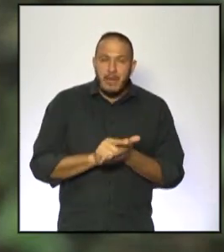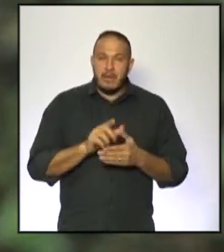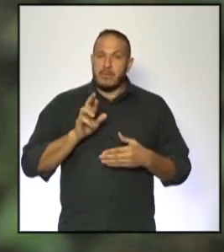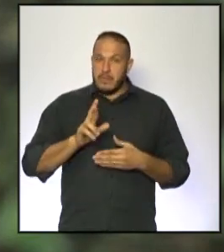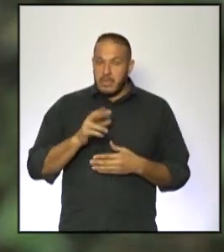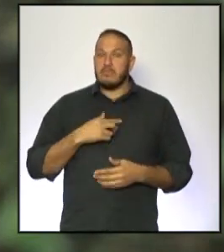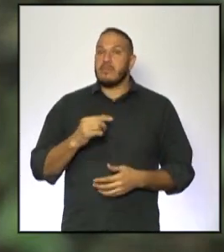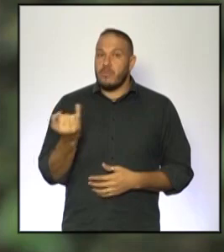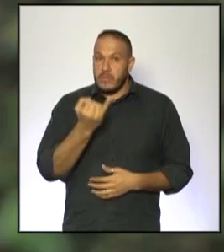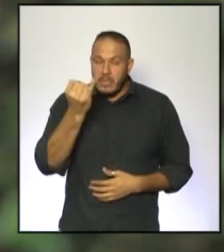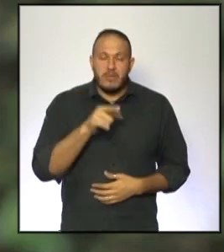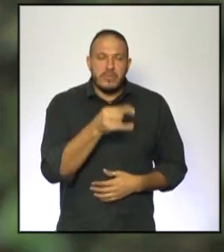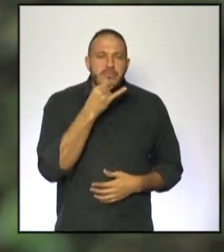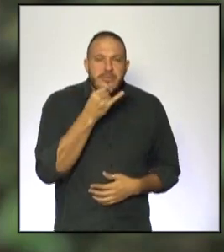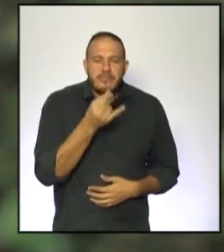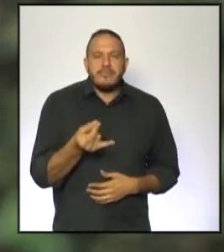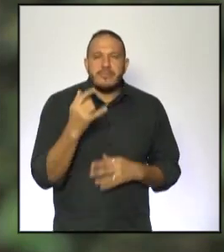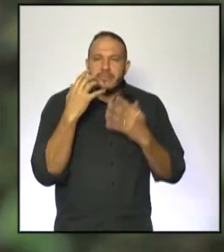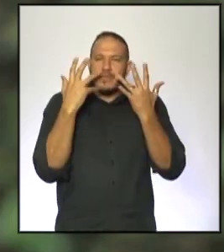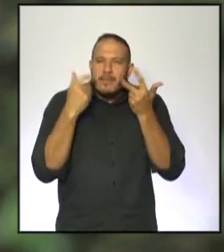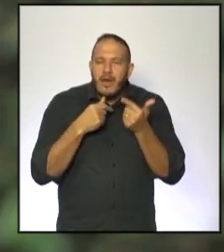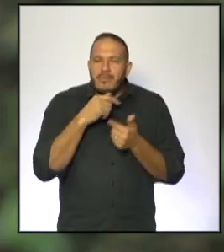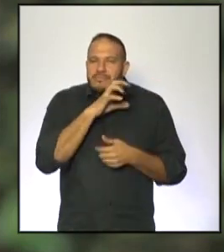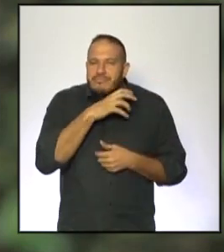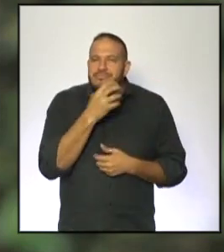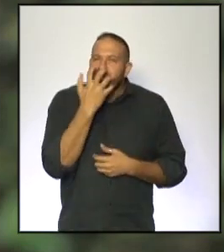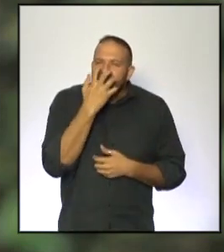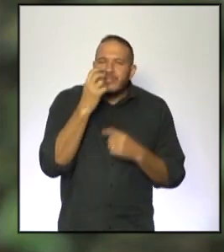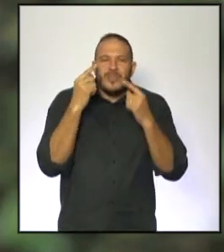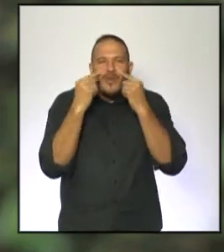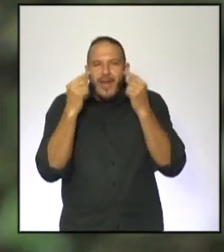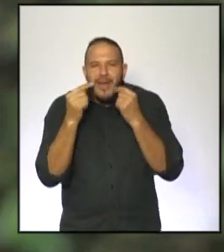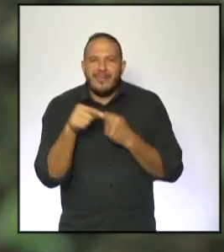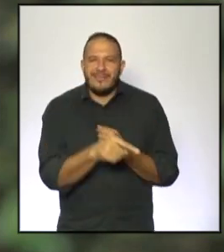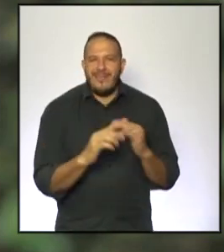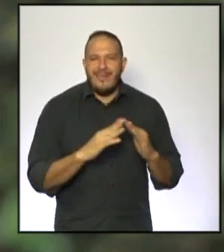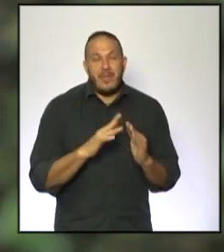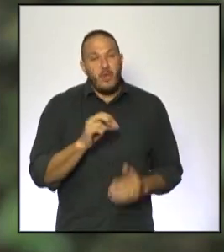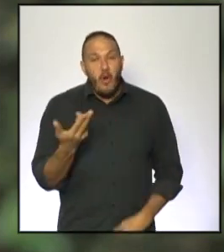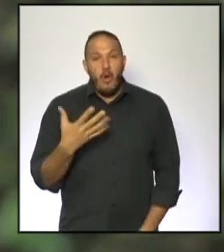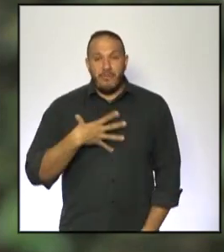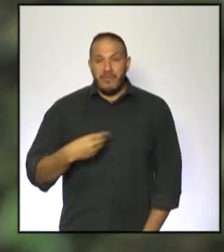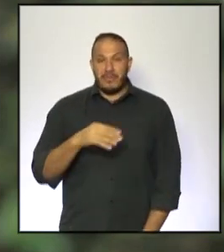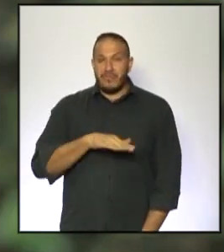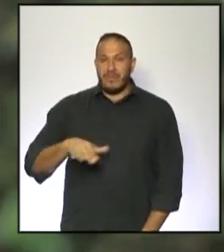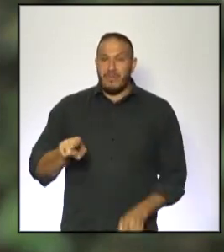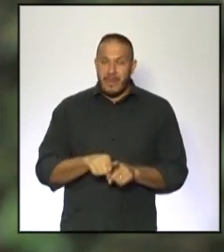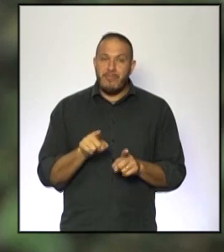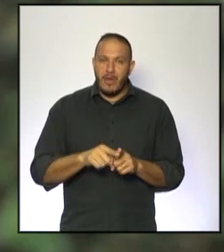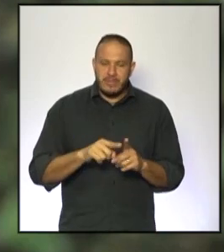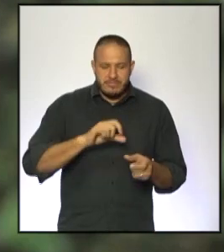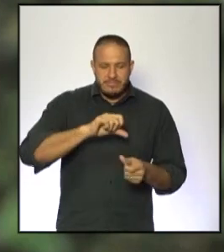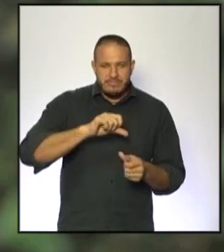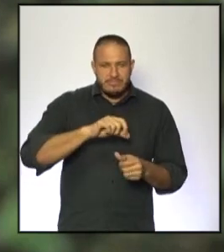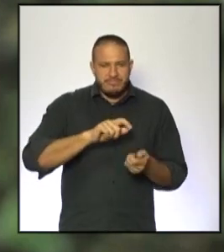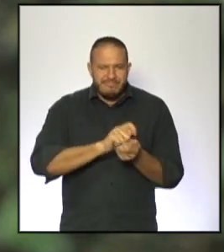tem animais de estimação ou crianças, porque a maioria desses objetos podem virar